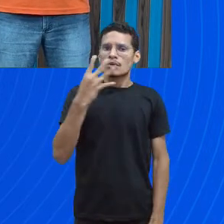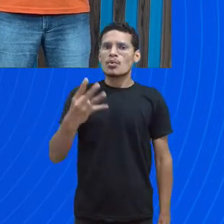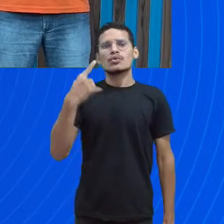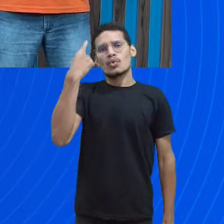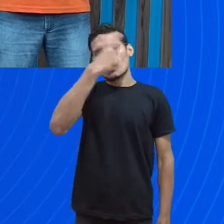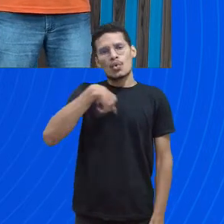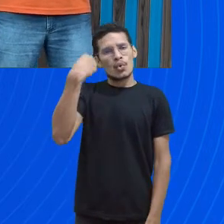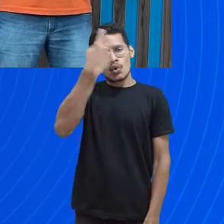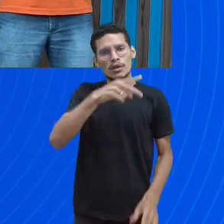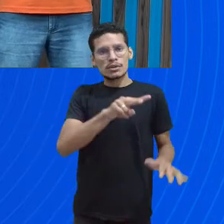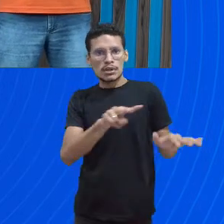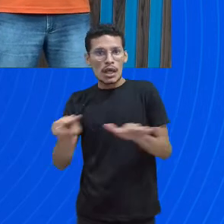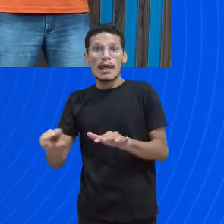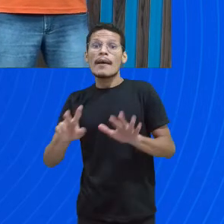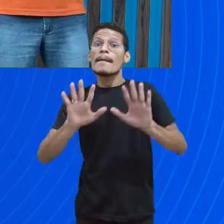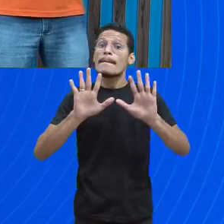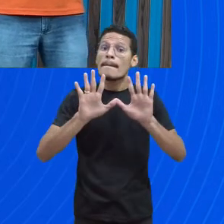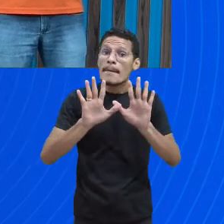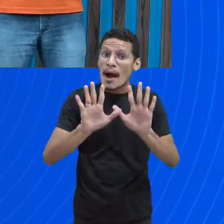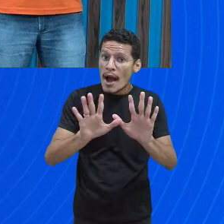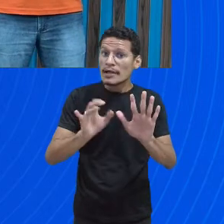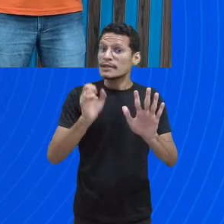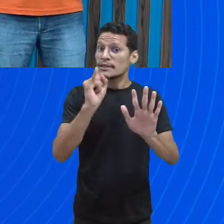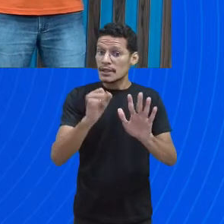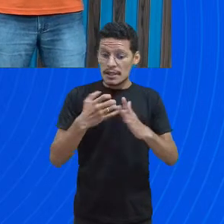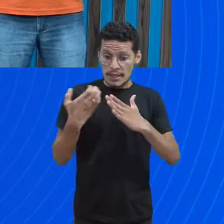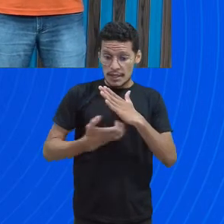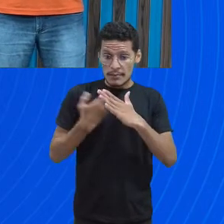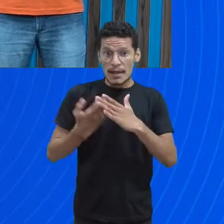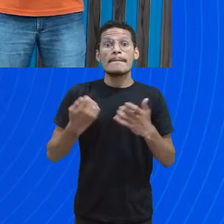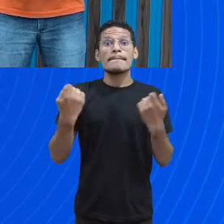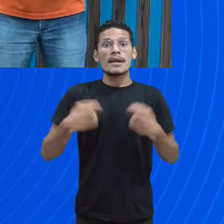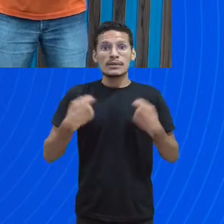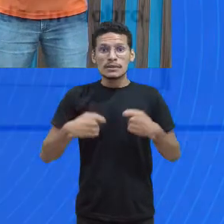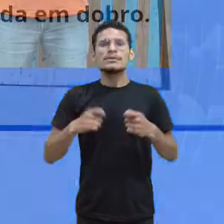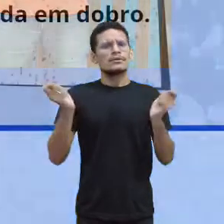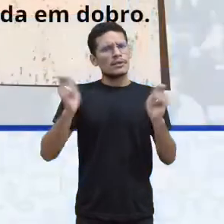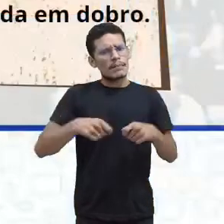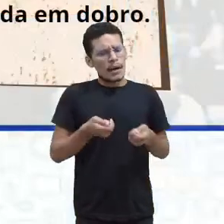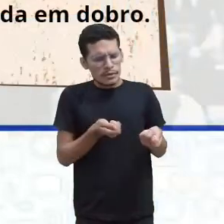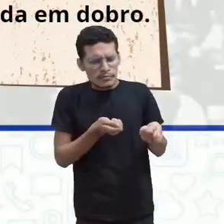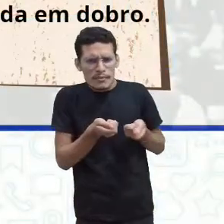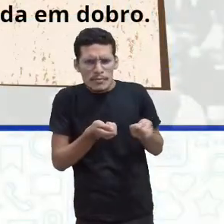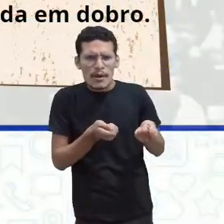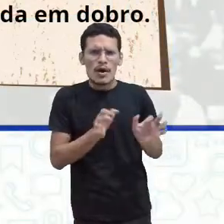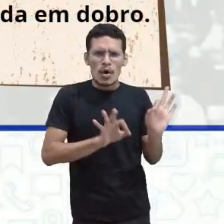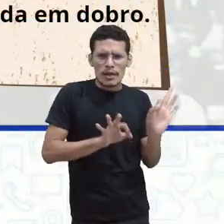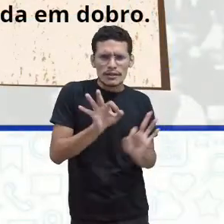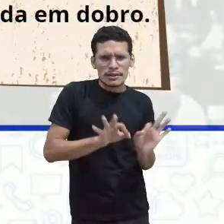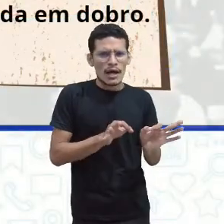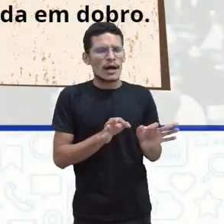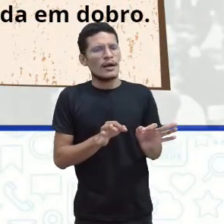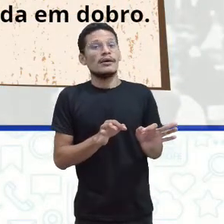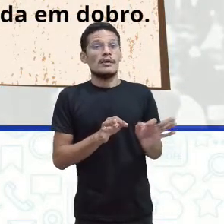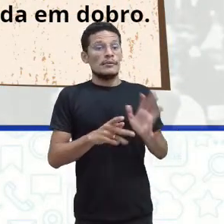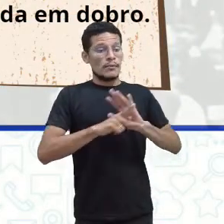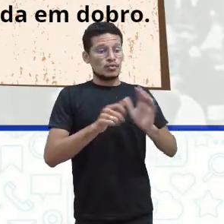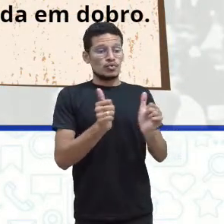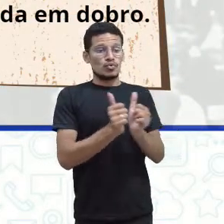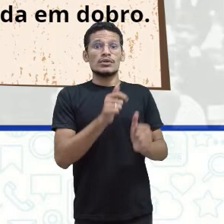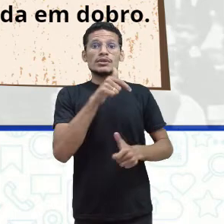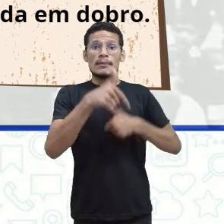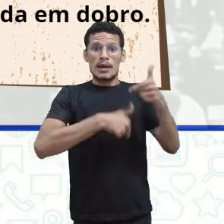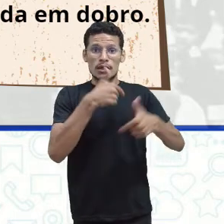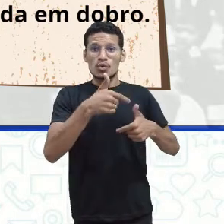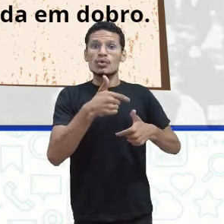semanais. Mas, caso a empresa precise, ela negocia com o trabalhador ou trabalhadora e